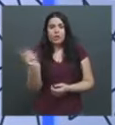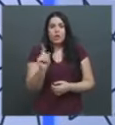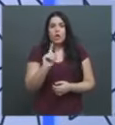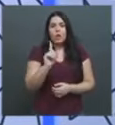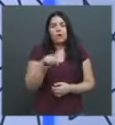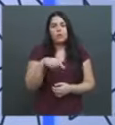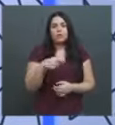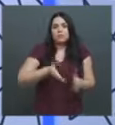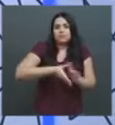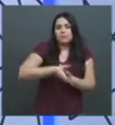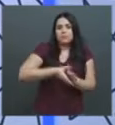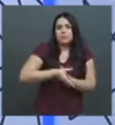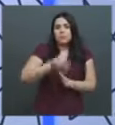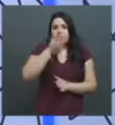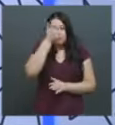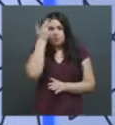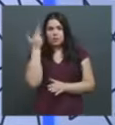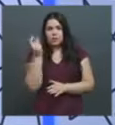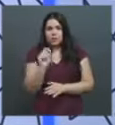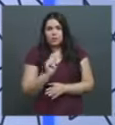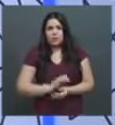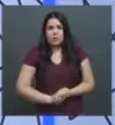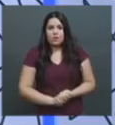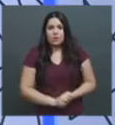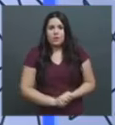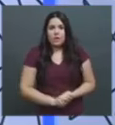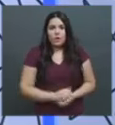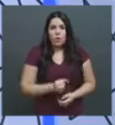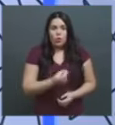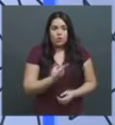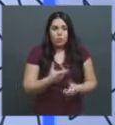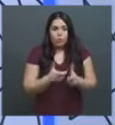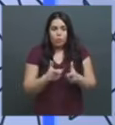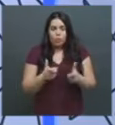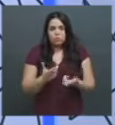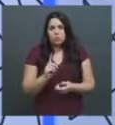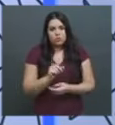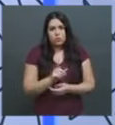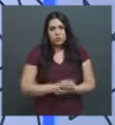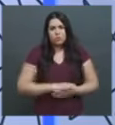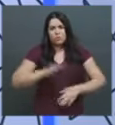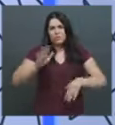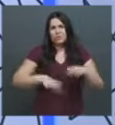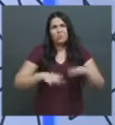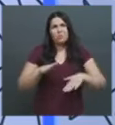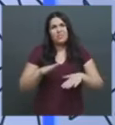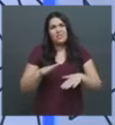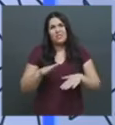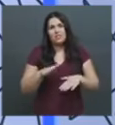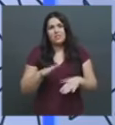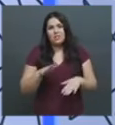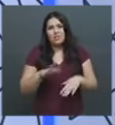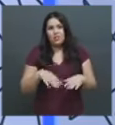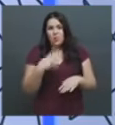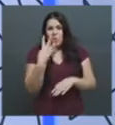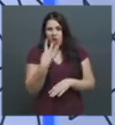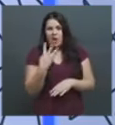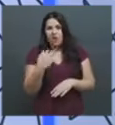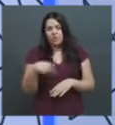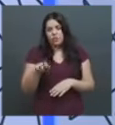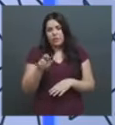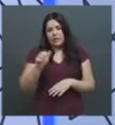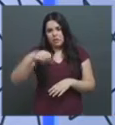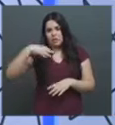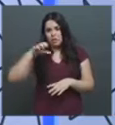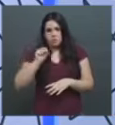a pessoa, que a gente ingira muita quantidade por dia, em torno, assim, em média 4 gramas por dia,